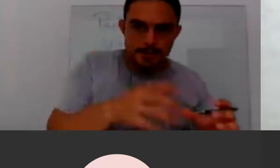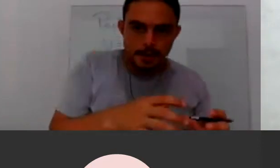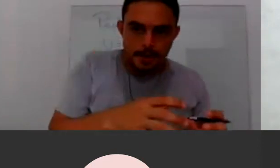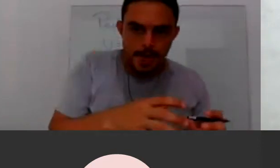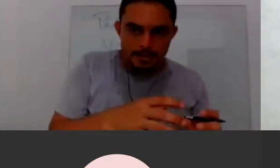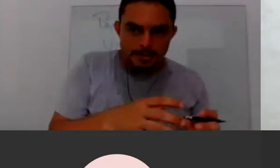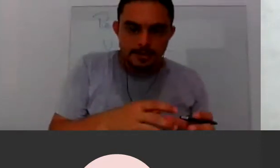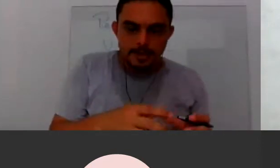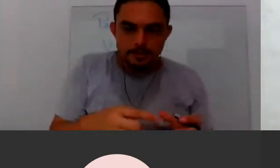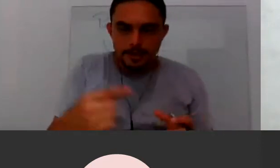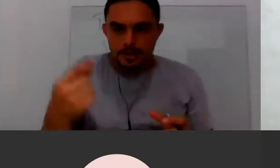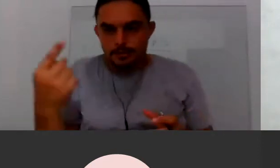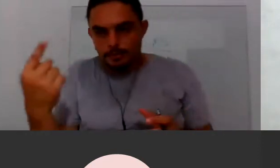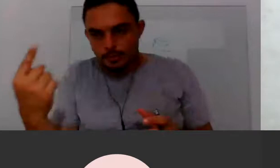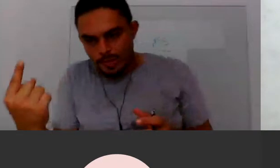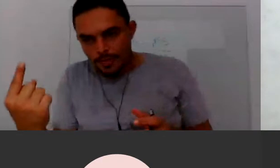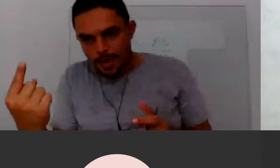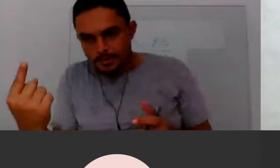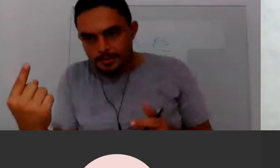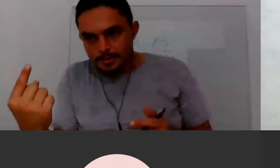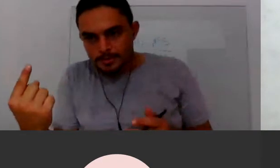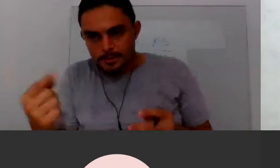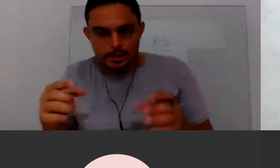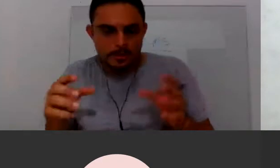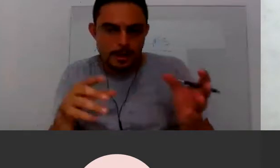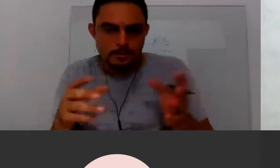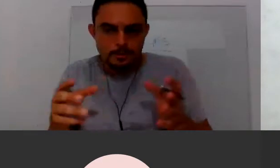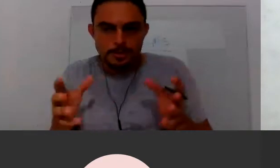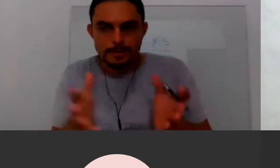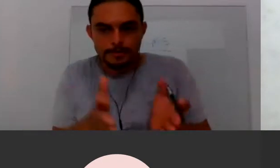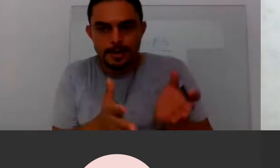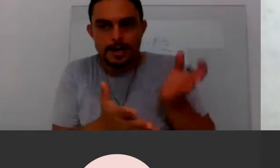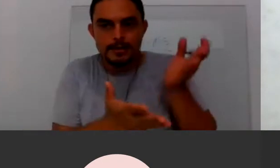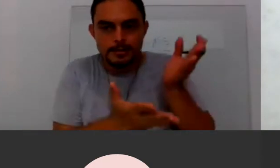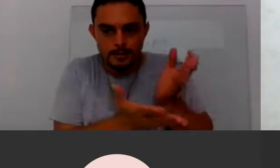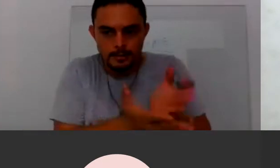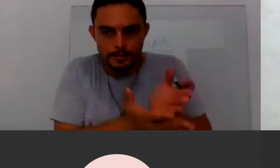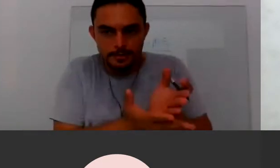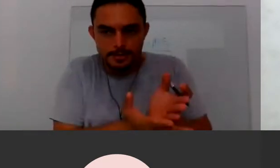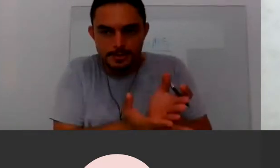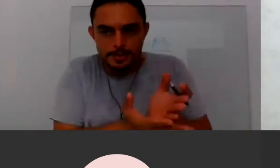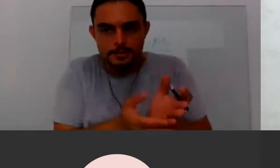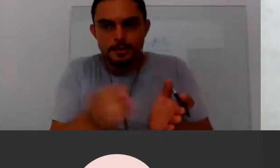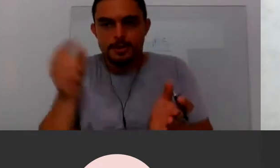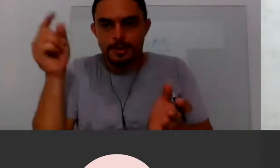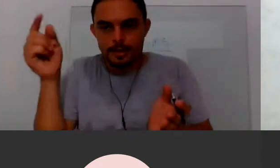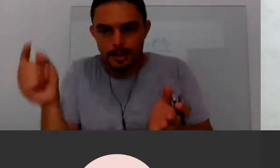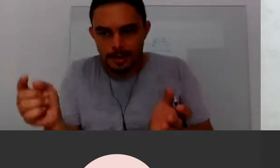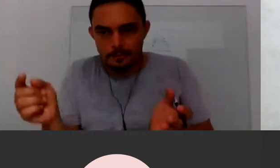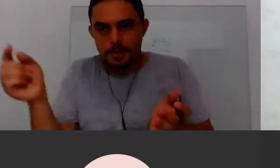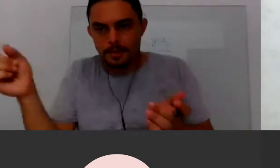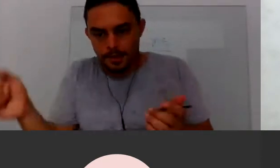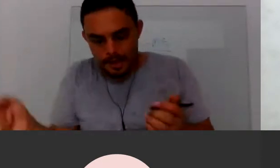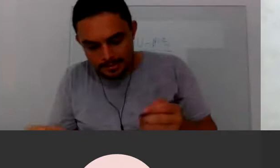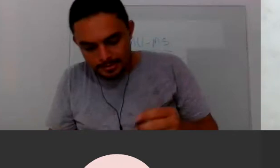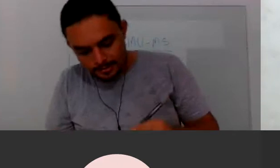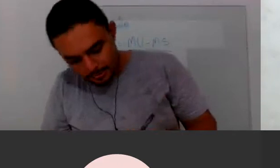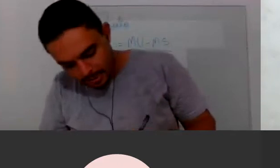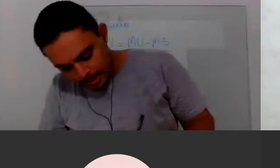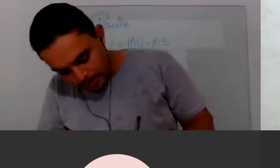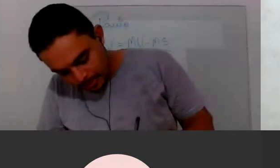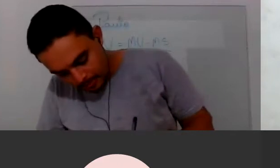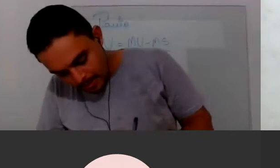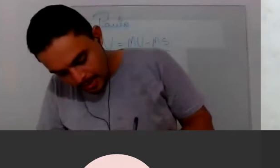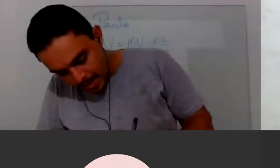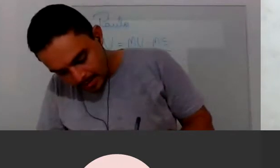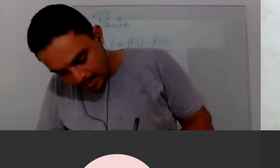tenho 0,25 ms e não tenho 1 ms. Se eu somar um com o outro, vai ficar 1,25